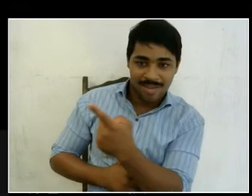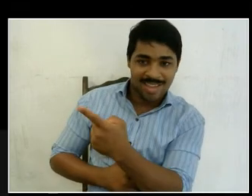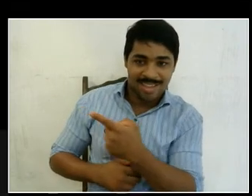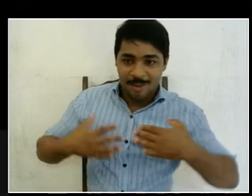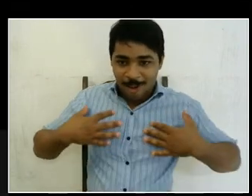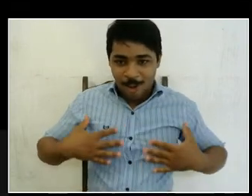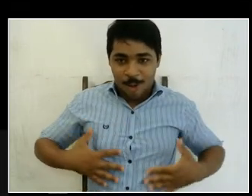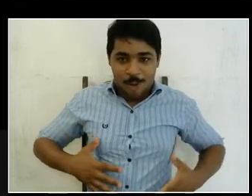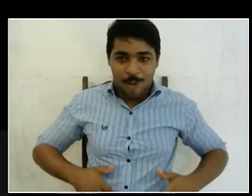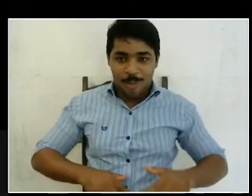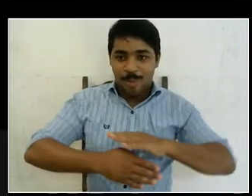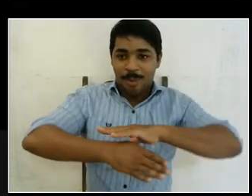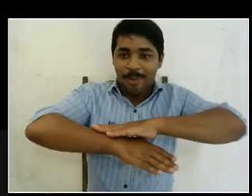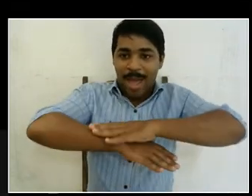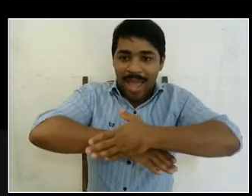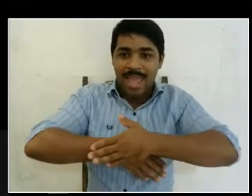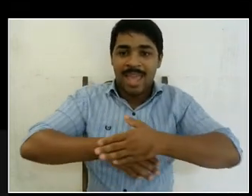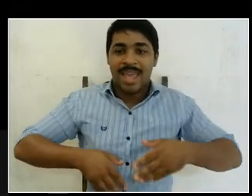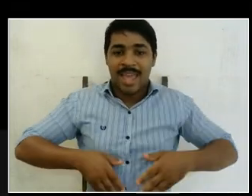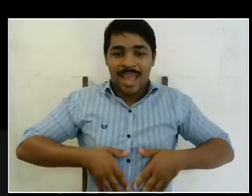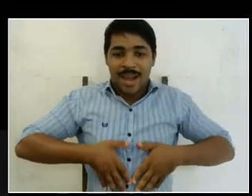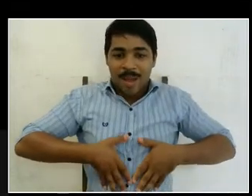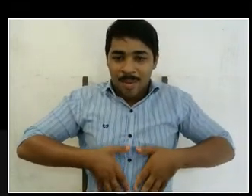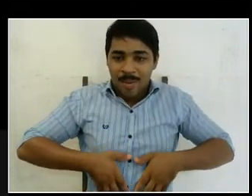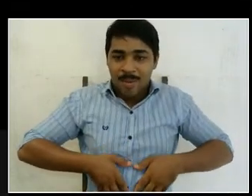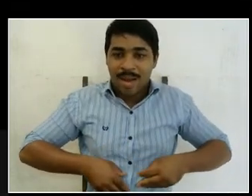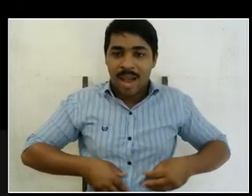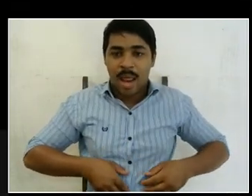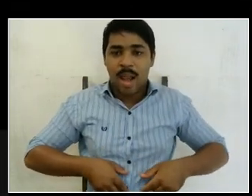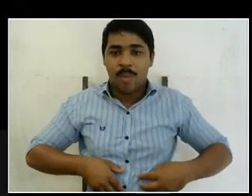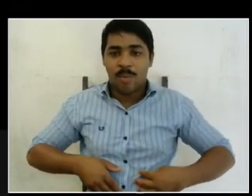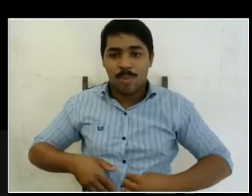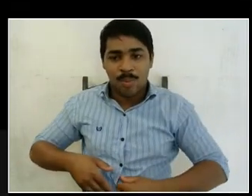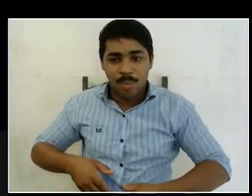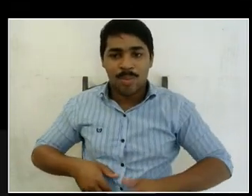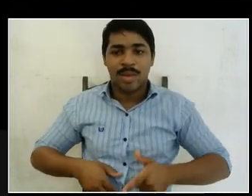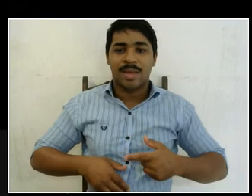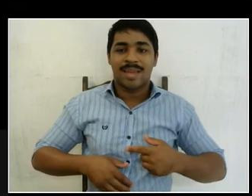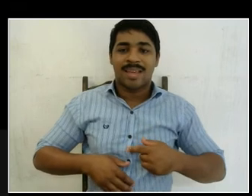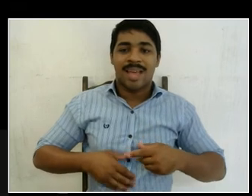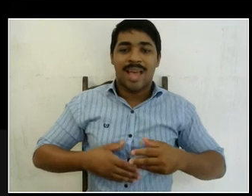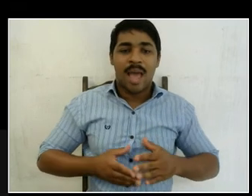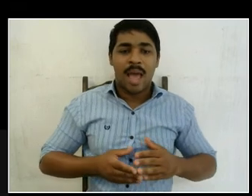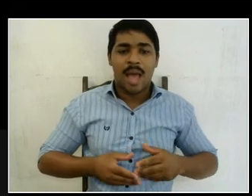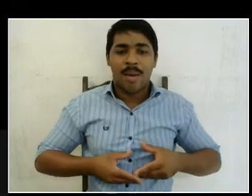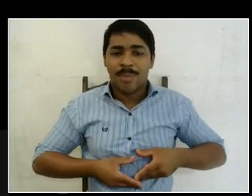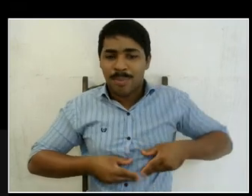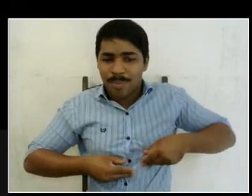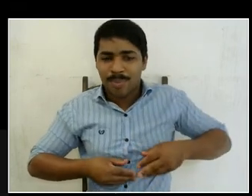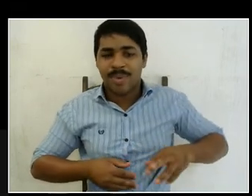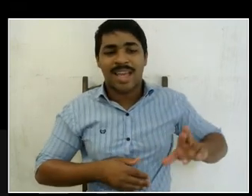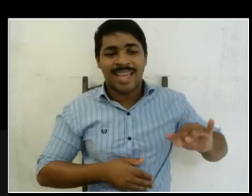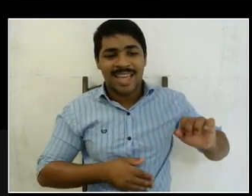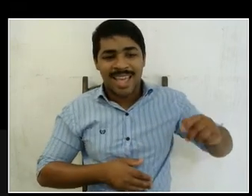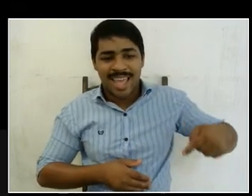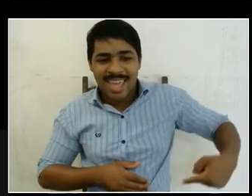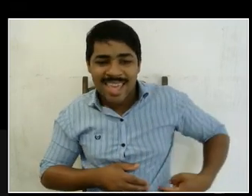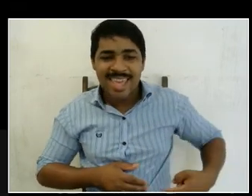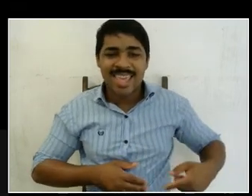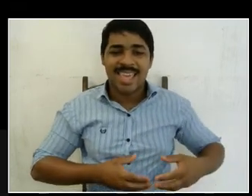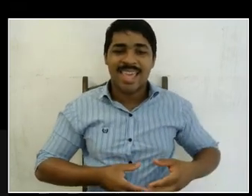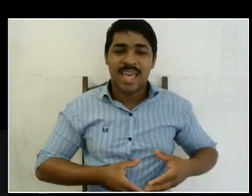o esôfago, né? Ele é encontrado também, ó, nos túbulos renais, né? Nos nossos rins, no nosso